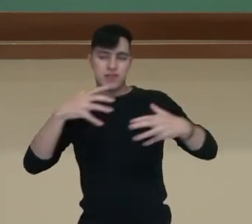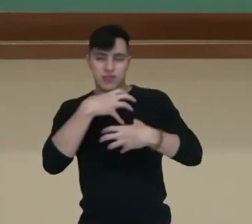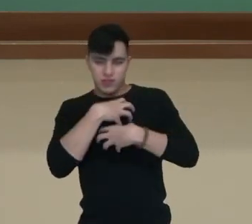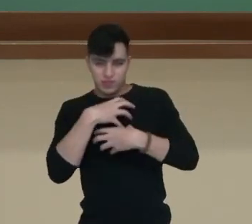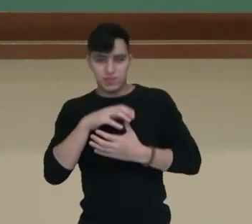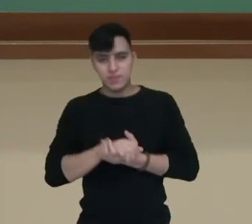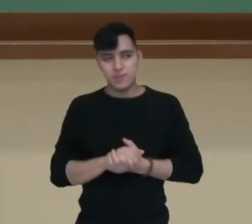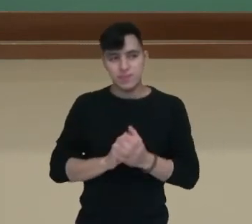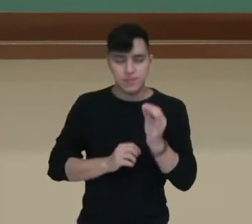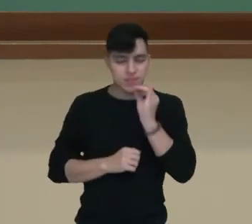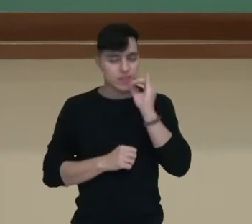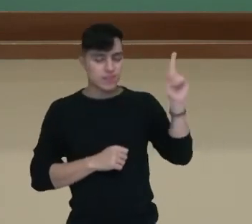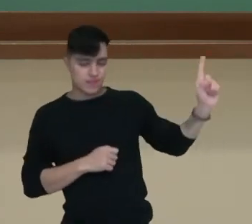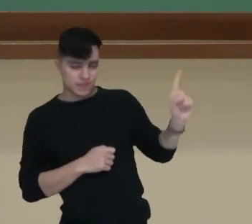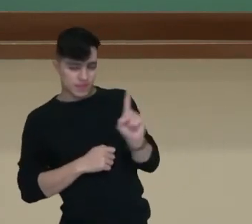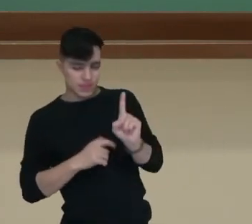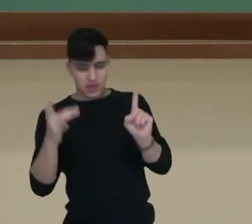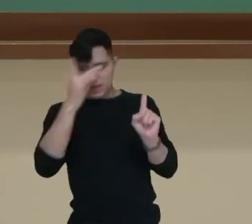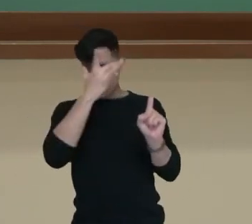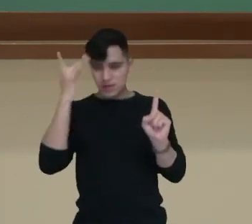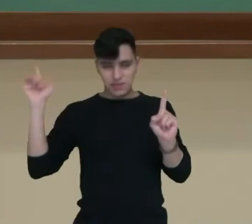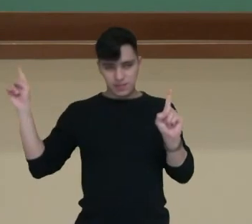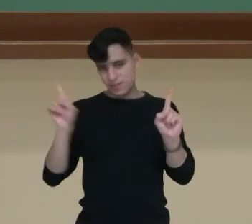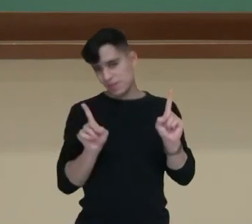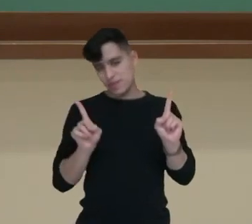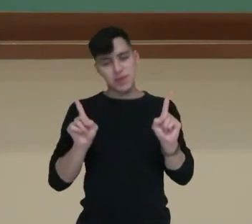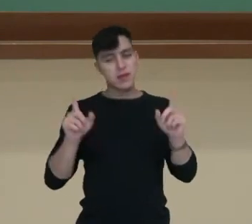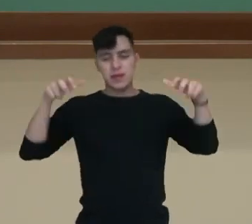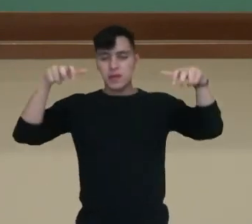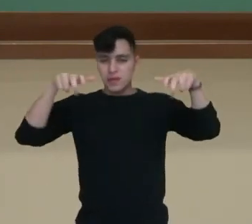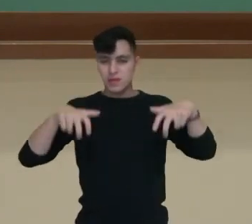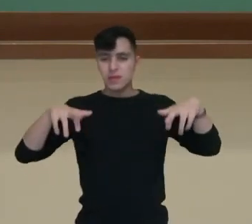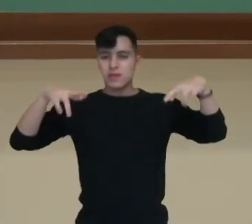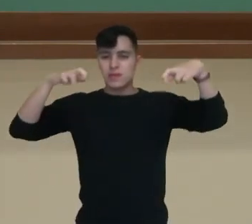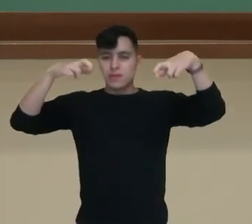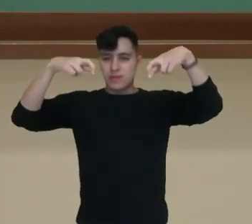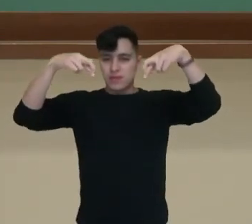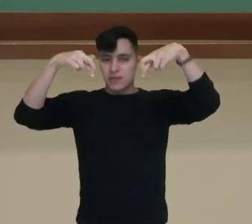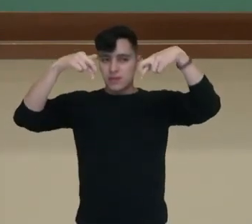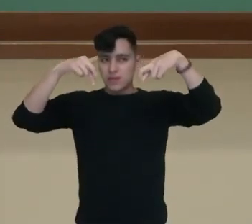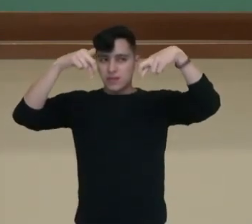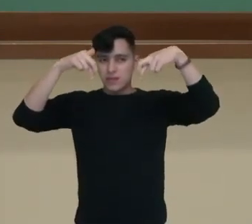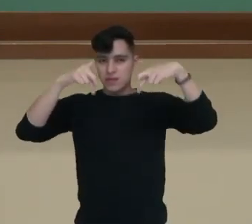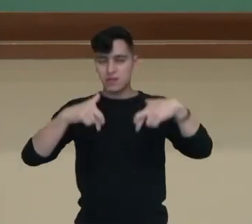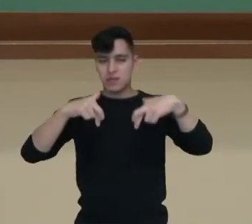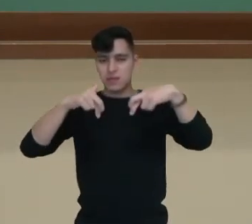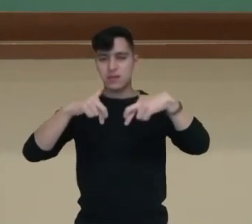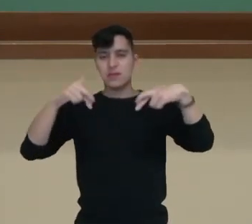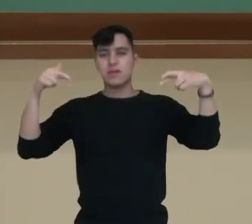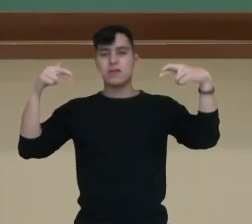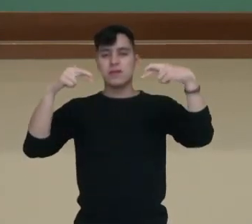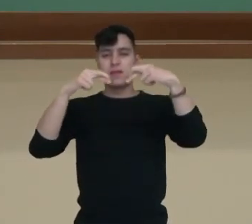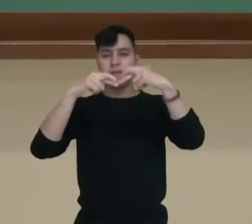Duas pessoas sentam, ficam de perna flexionada e colocam um pé um no